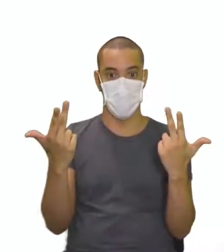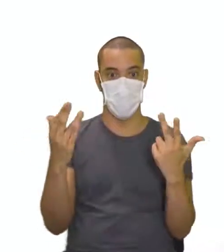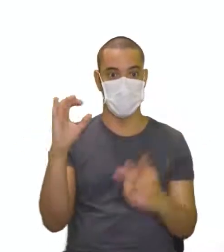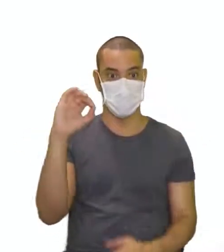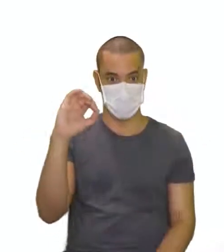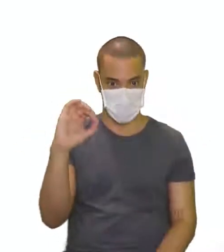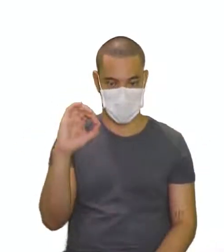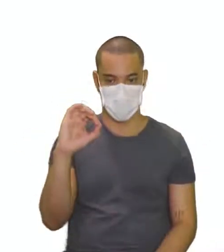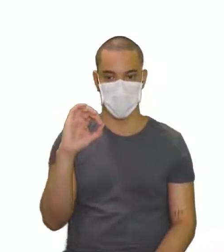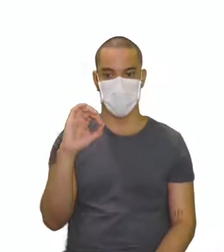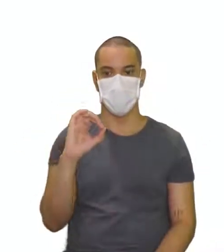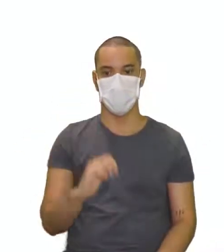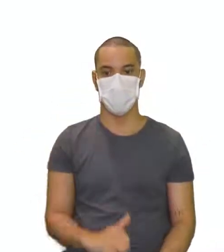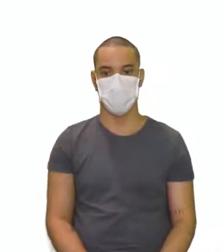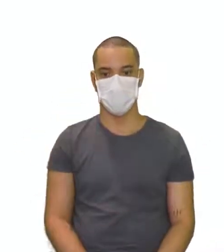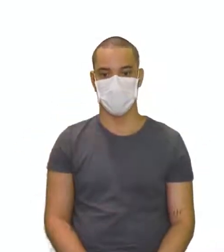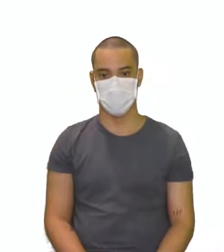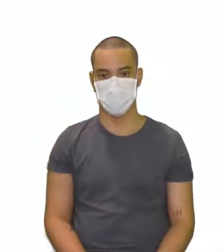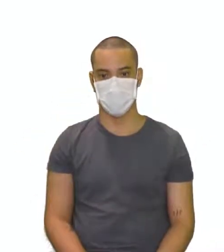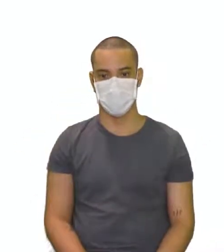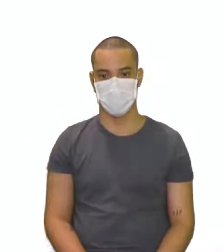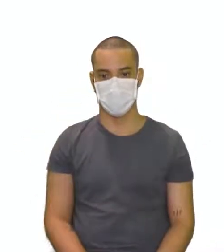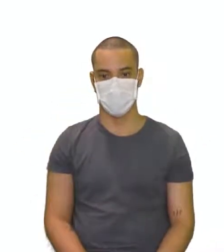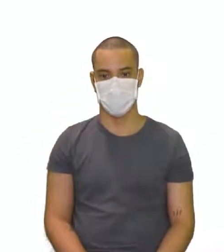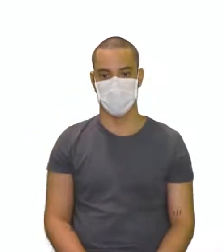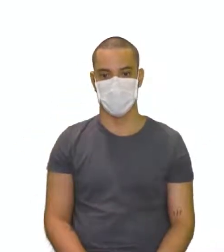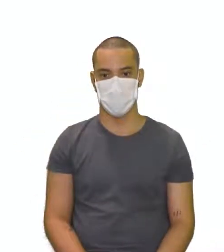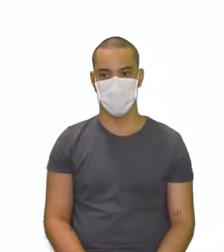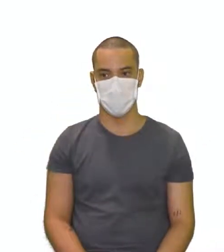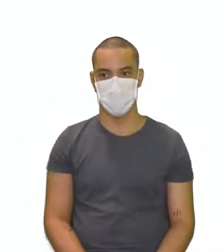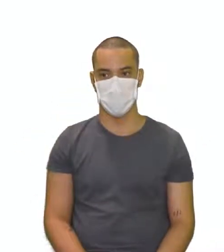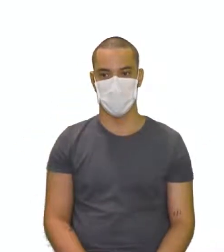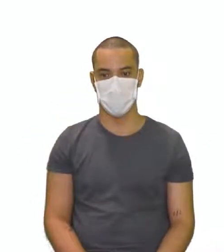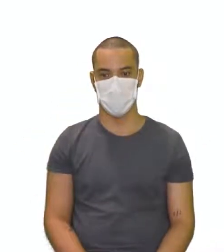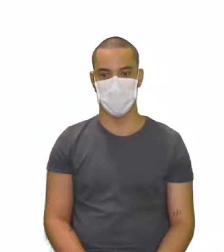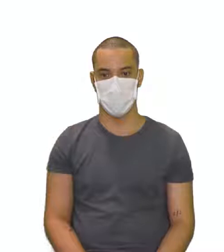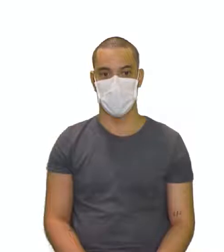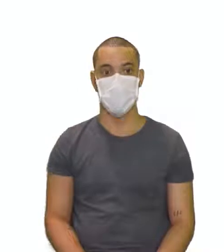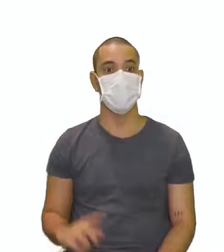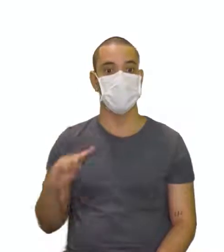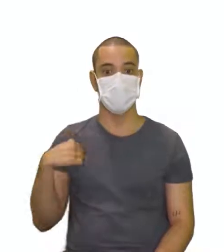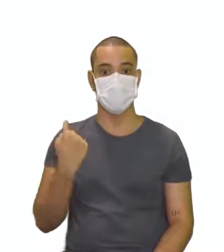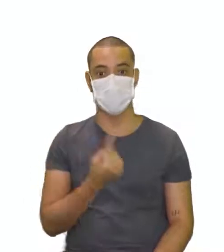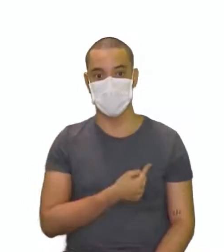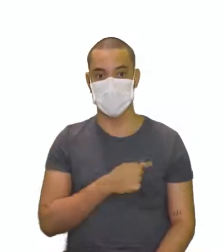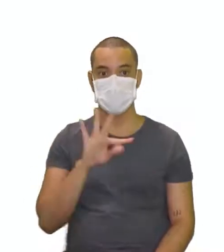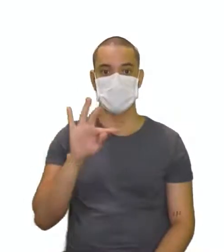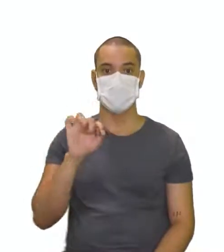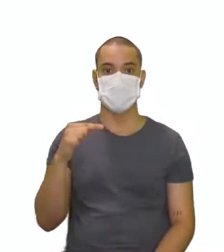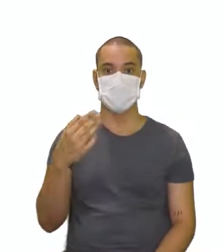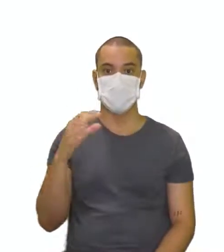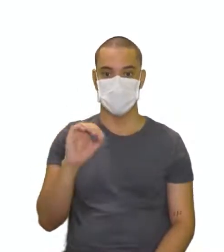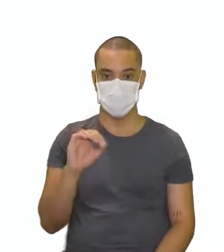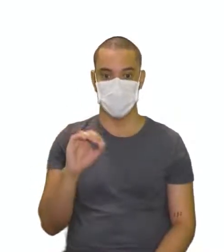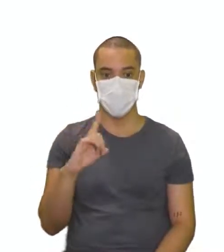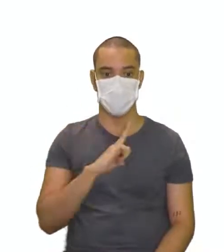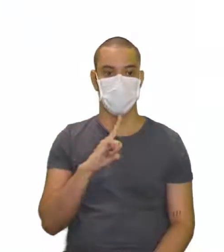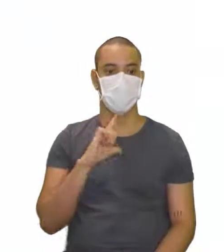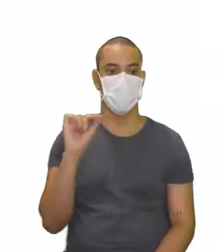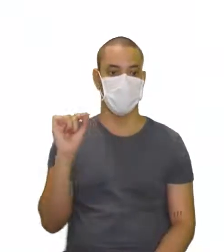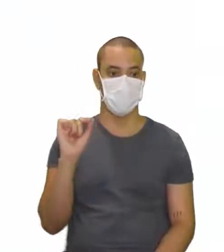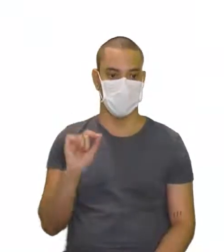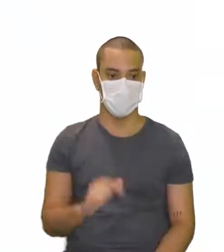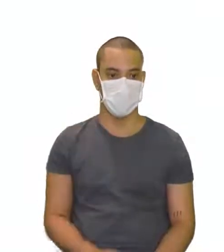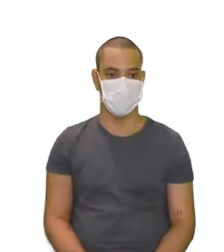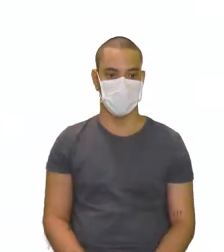zero, né, como vocês podem observar, quando essa corrente aqui é igual a zero, a nossa tensão, olha só, a nossa